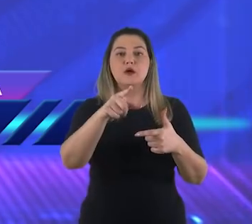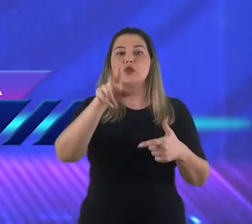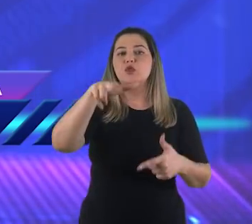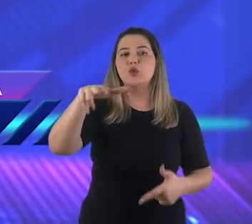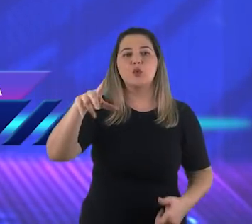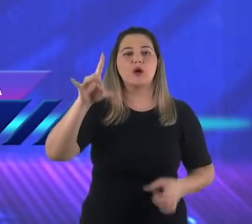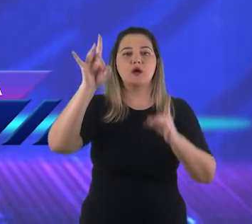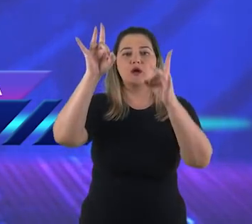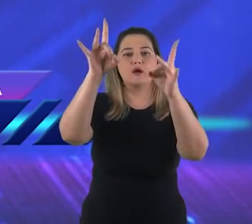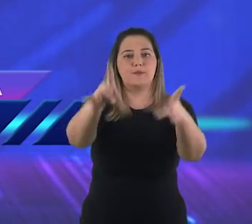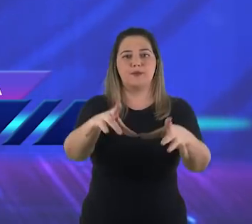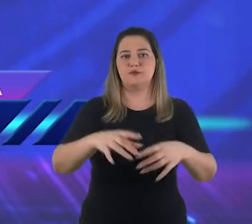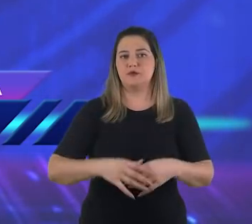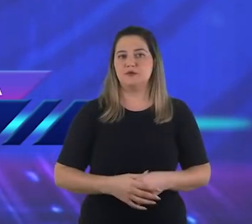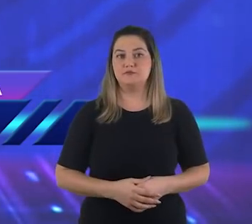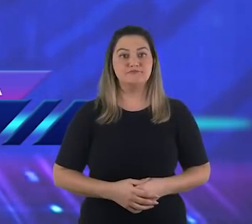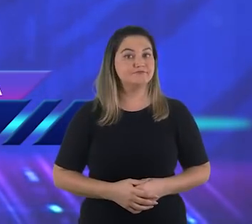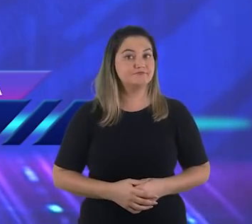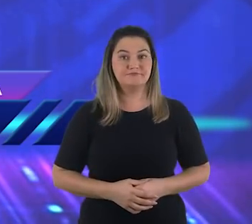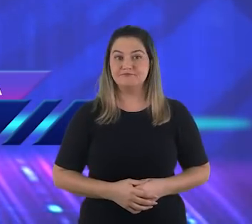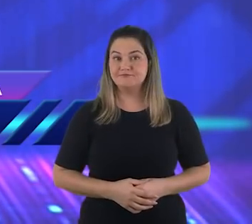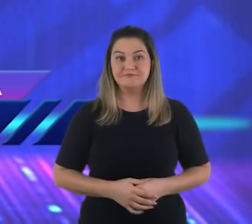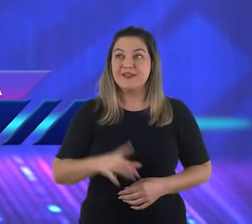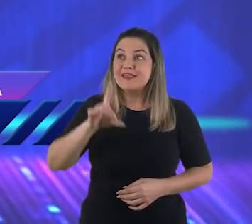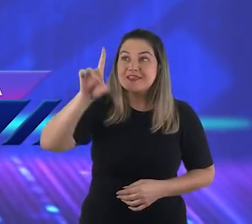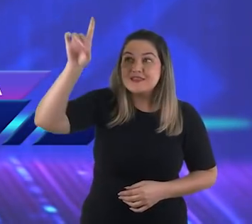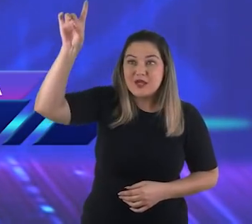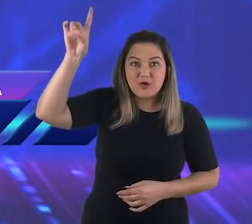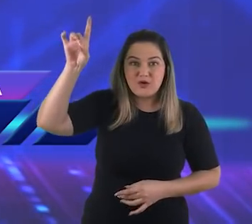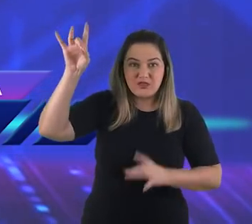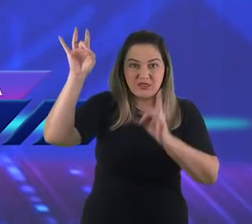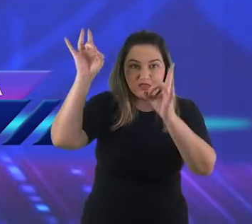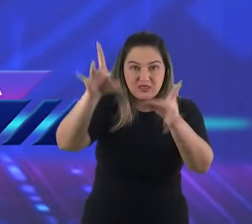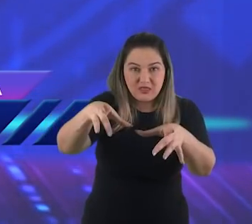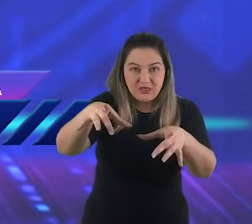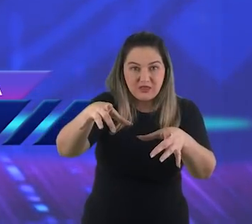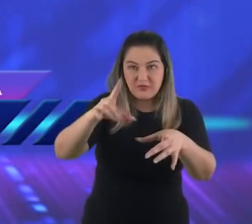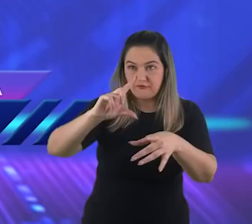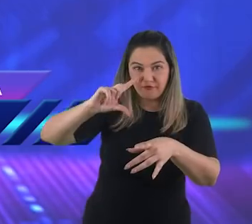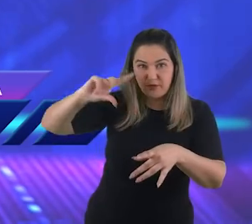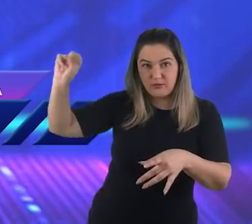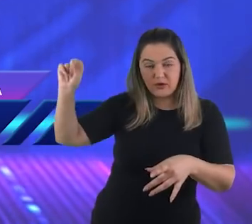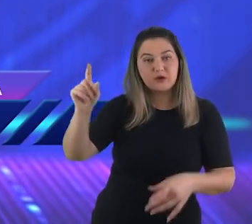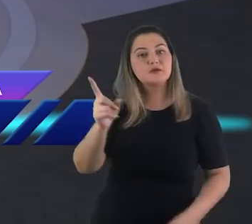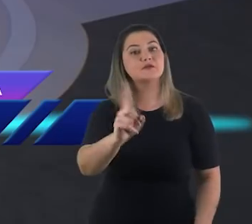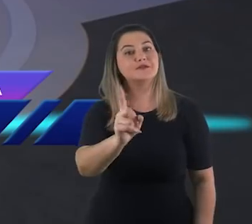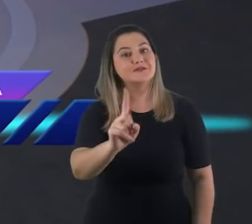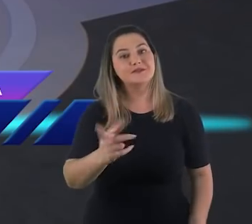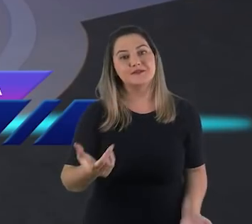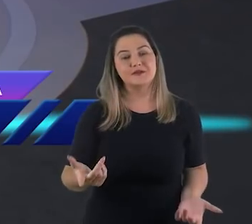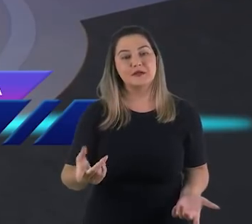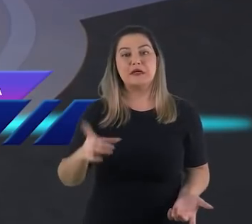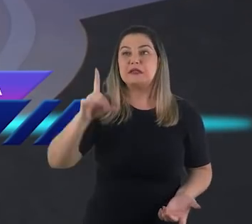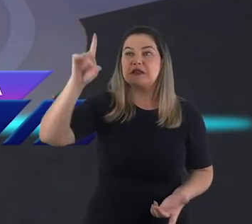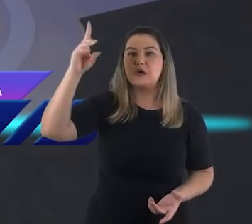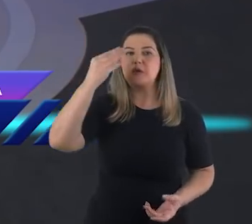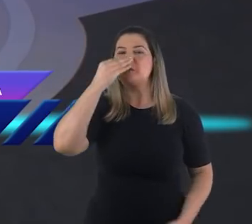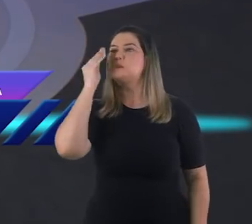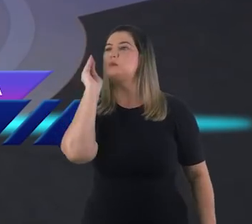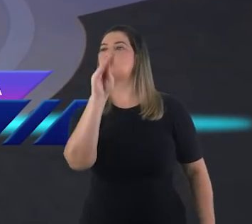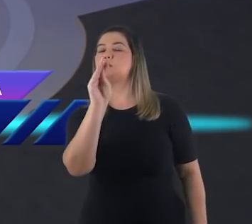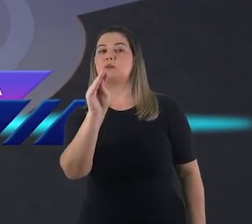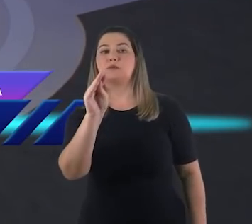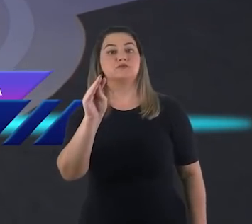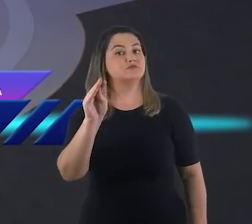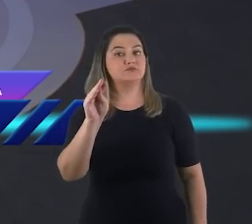abandonado. Deus não te deixou. Deus não nos colocou nesse mundo e nos deixou à nossa própria